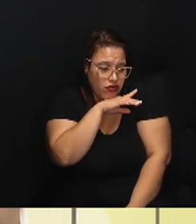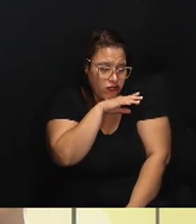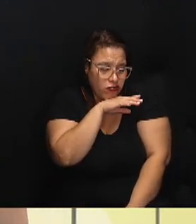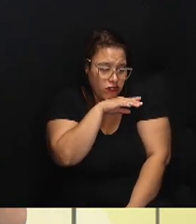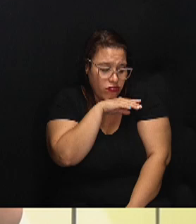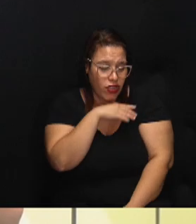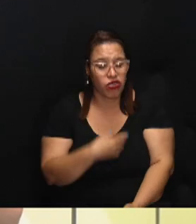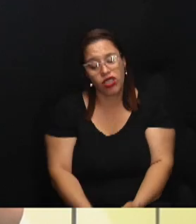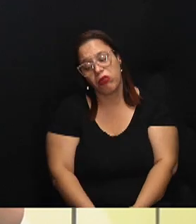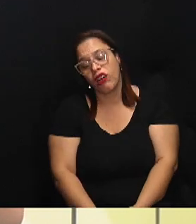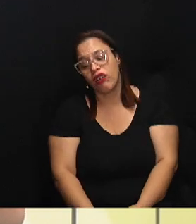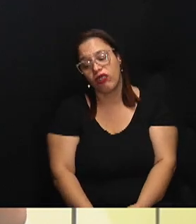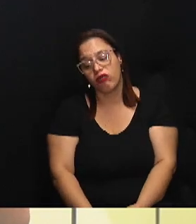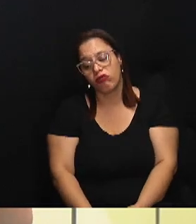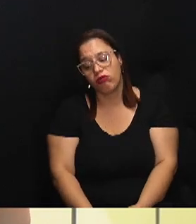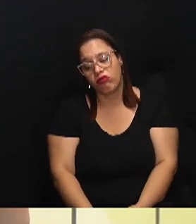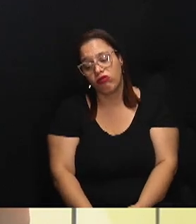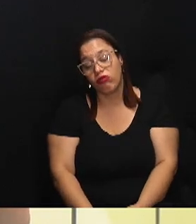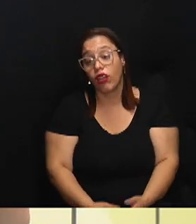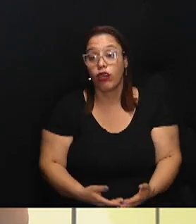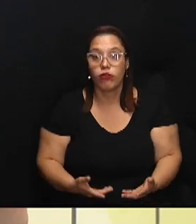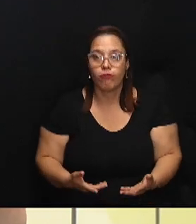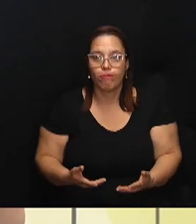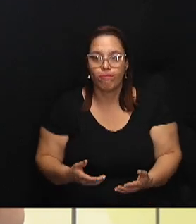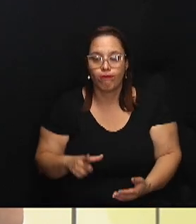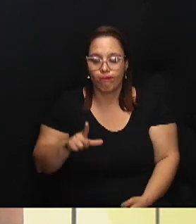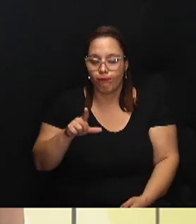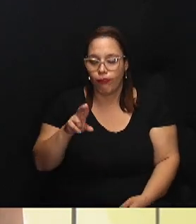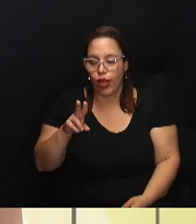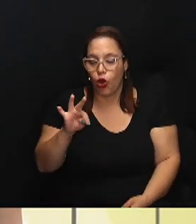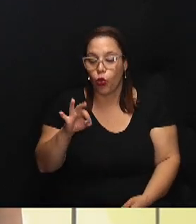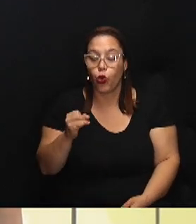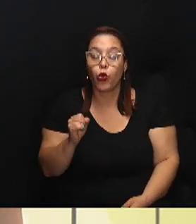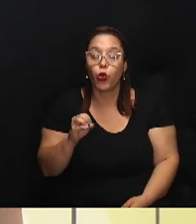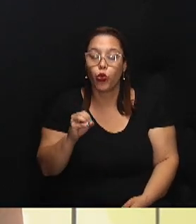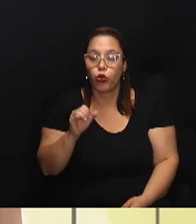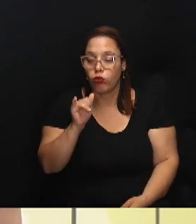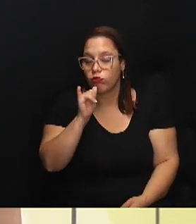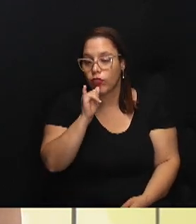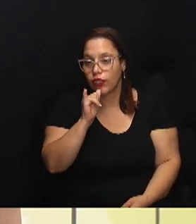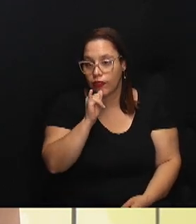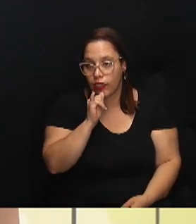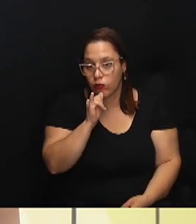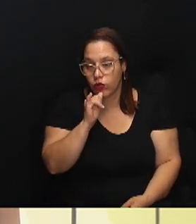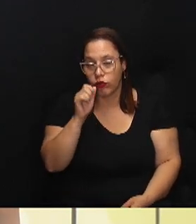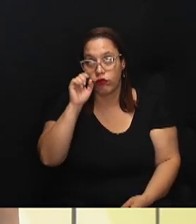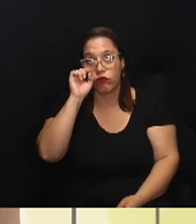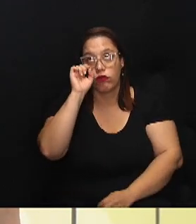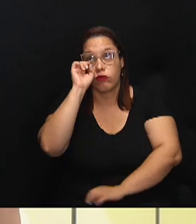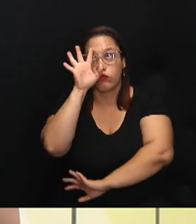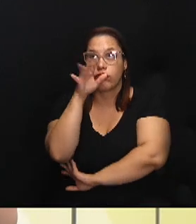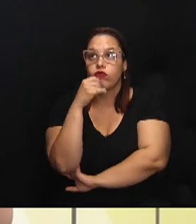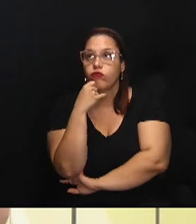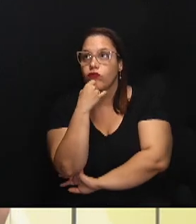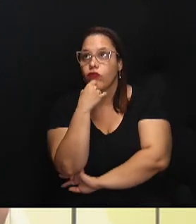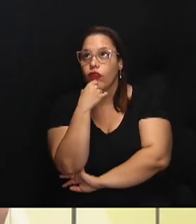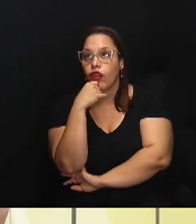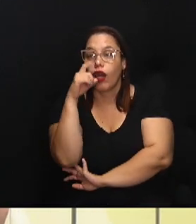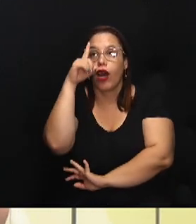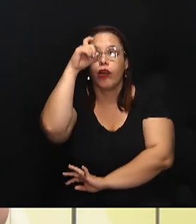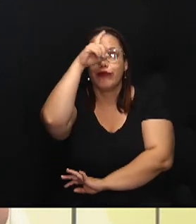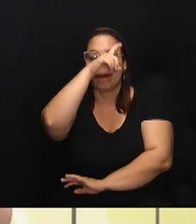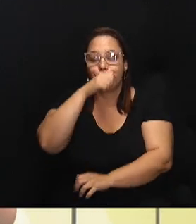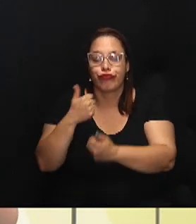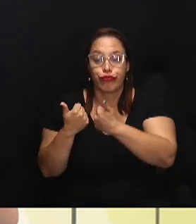diferente. Sim. E com relação ao luto, né, o luto é uma coisa um pouco difícil de a gente